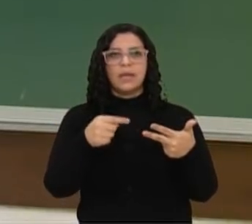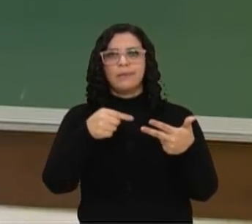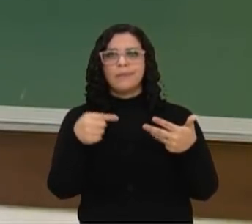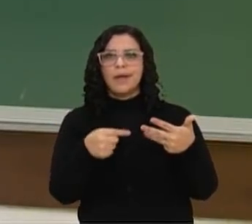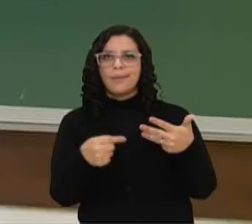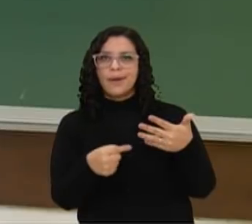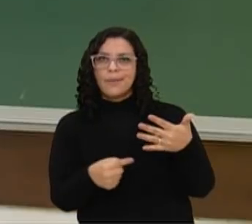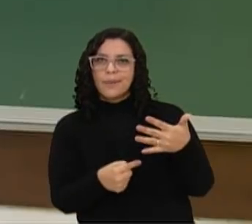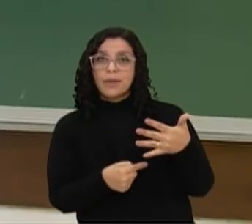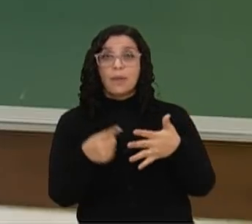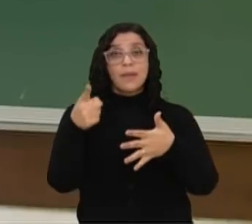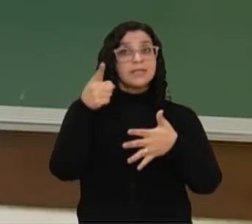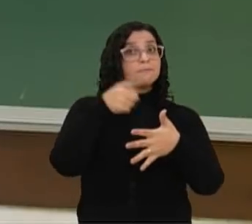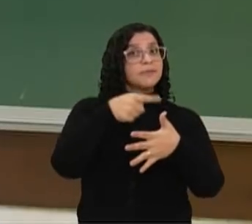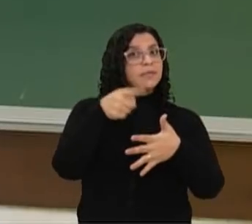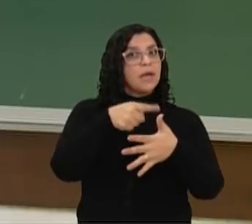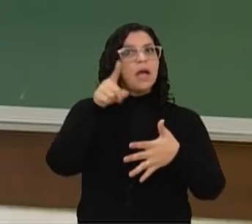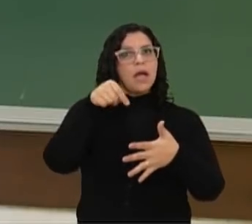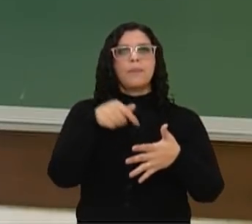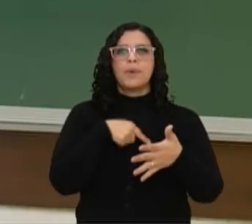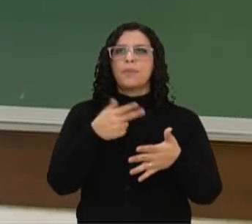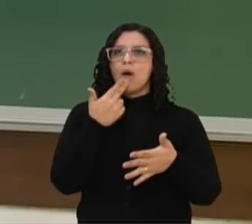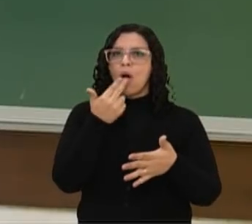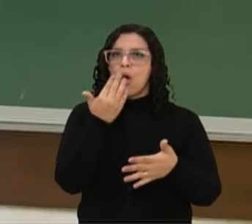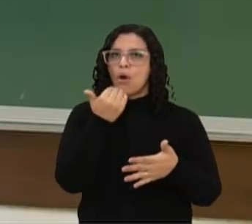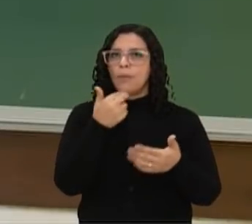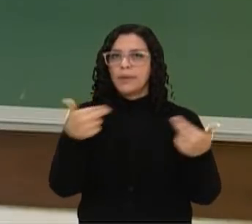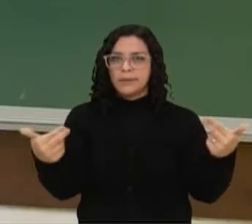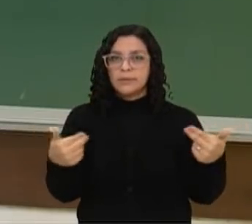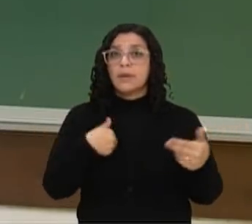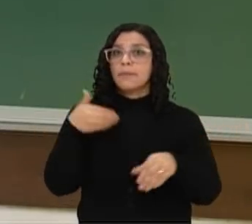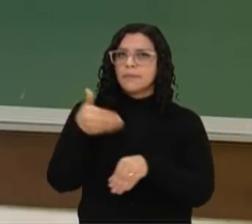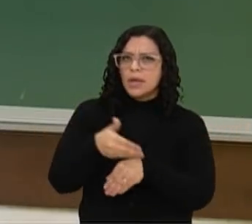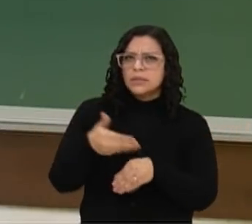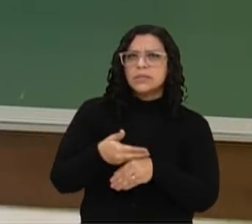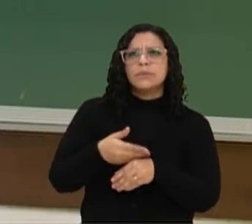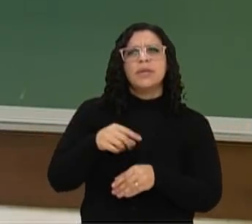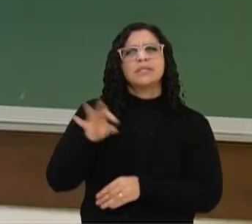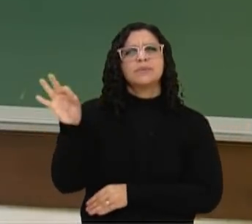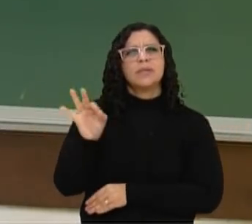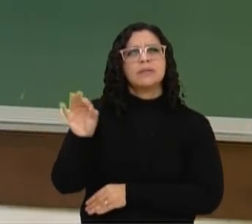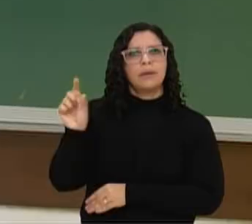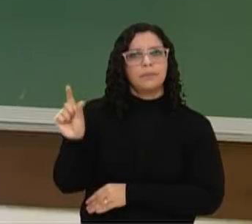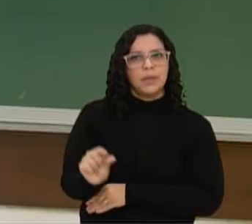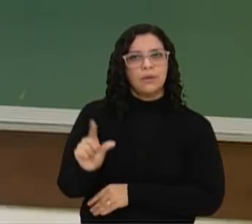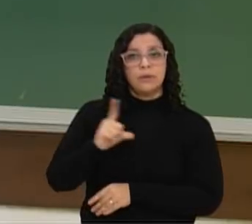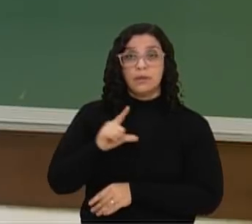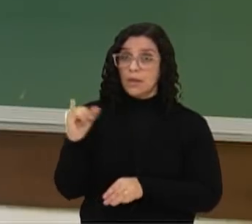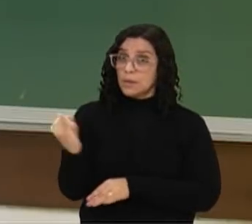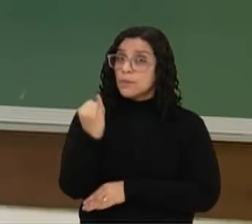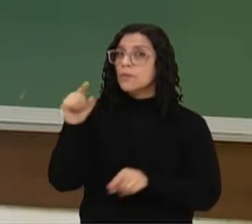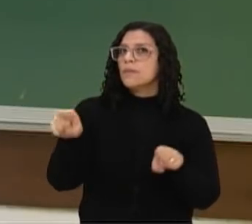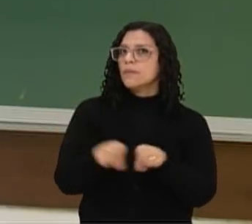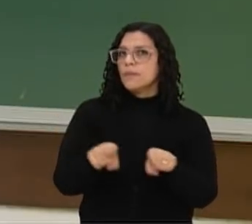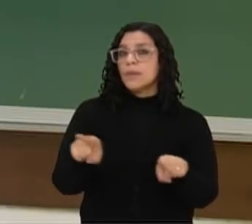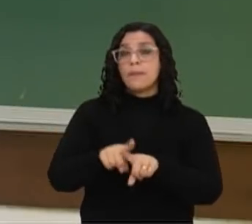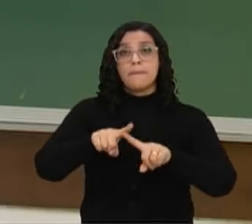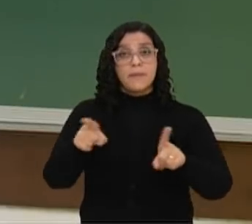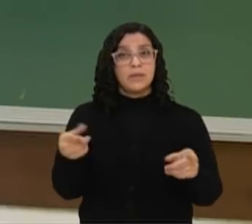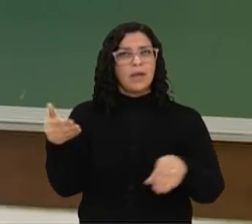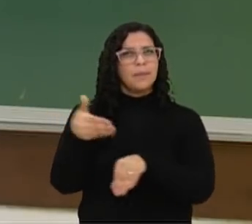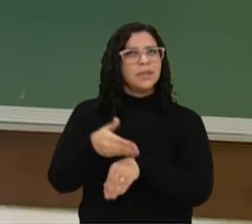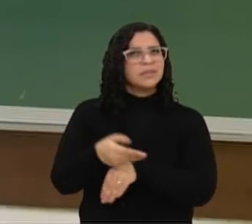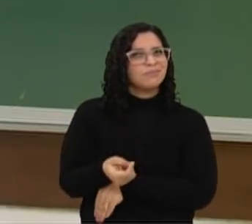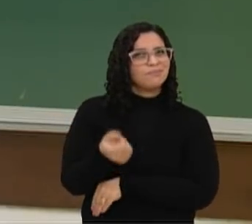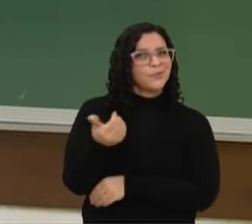das outras ali que são em menor porcentagem, participam em menor porcentagem. São importantes também, mas